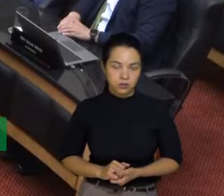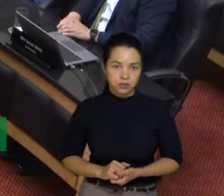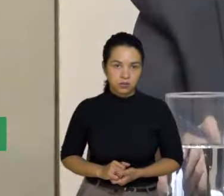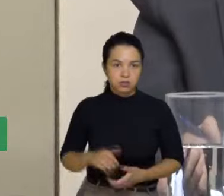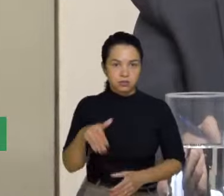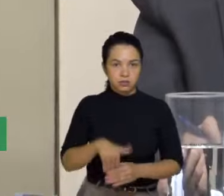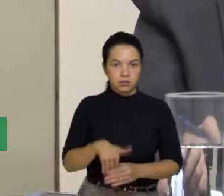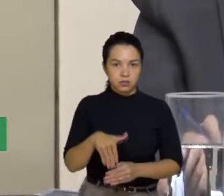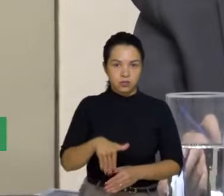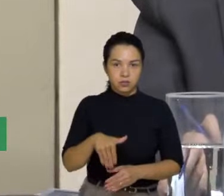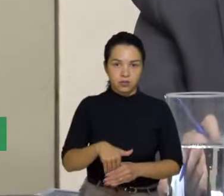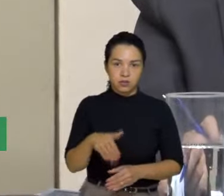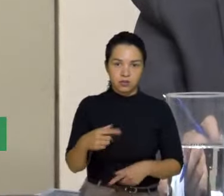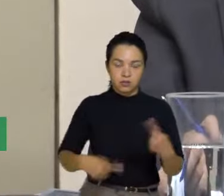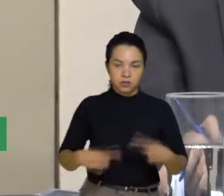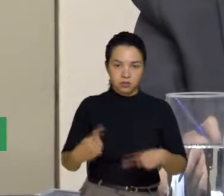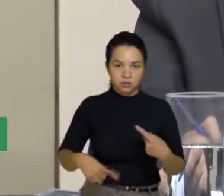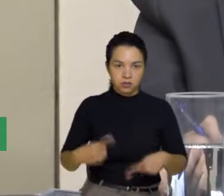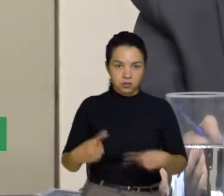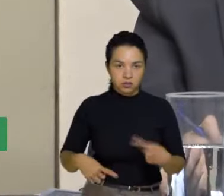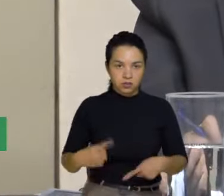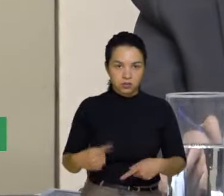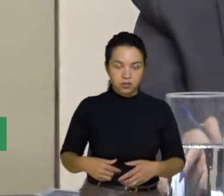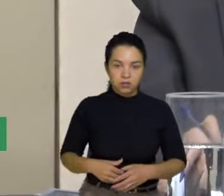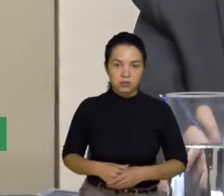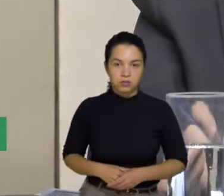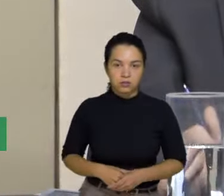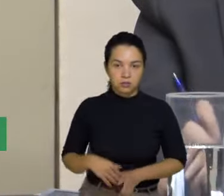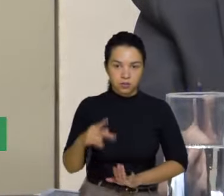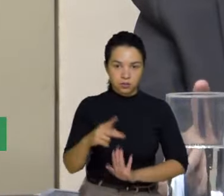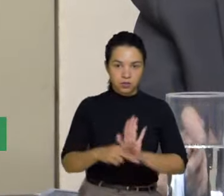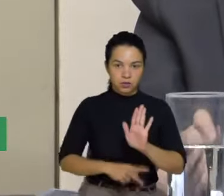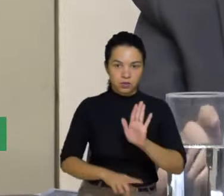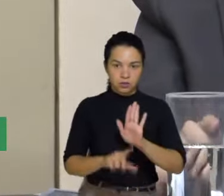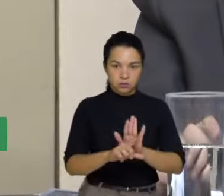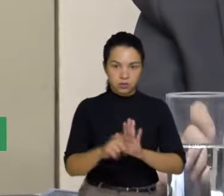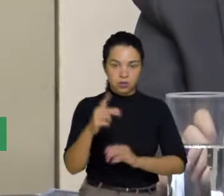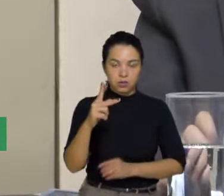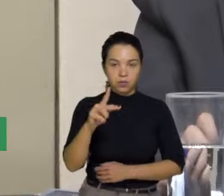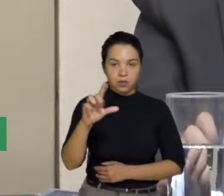Votação. Discussão e votação em turno único. Projeto de lei PL